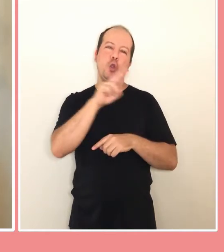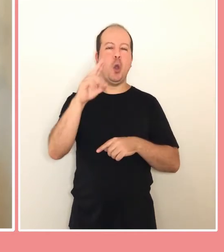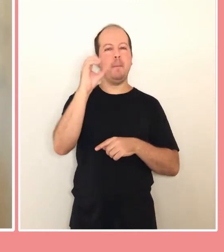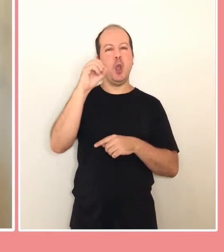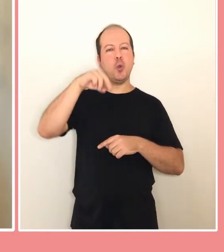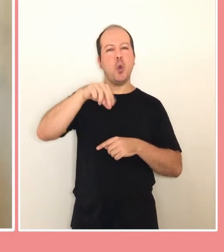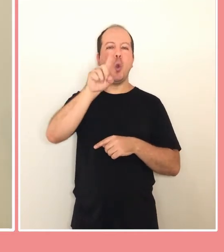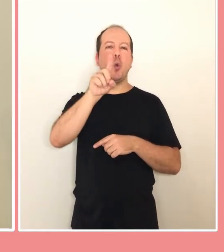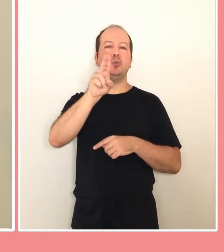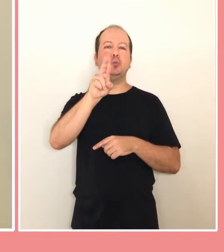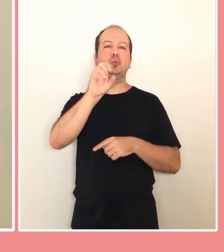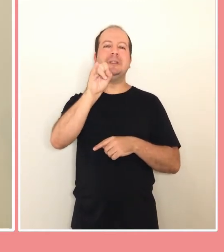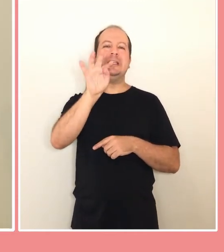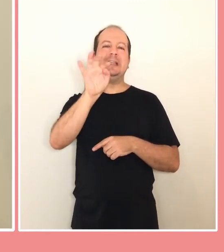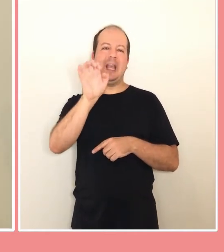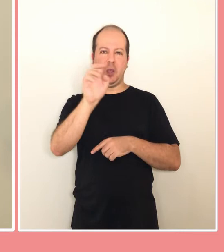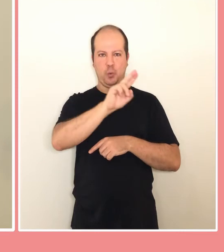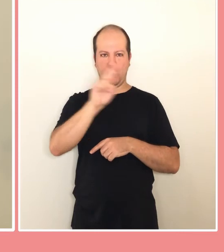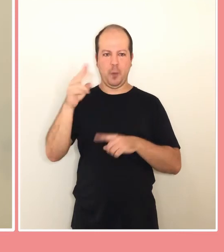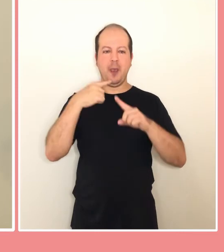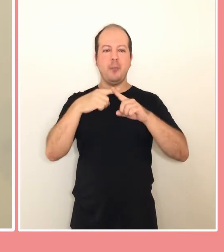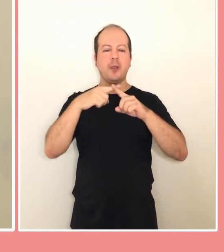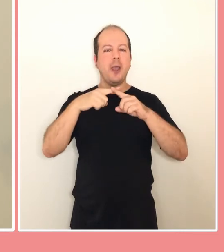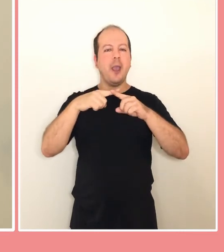também conhecido como conduíte.